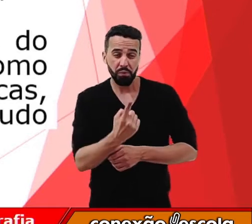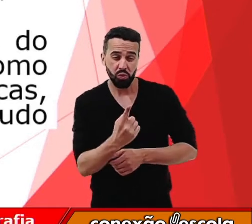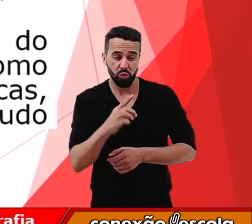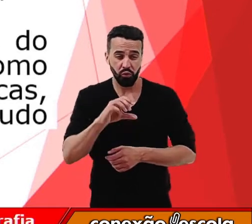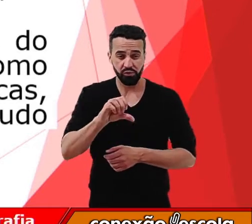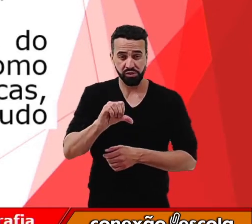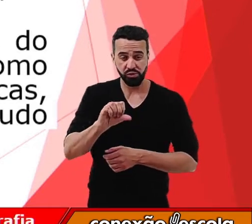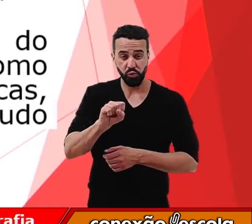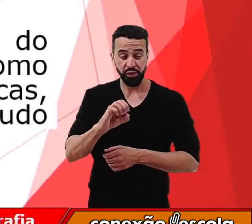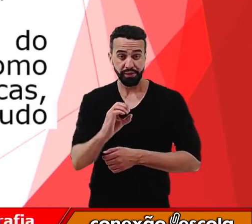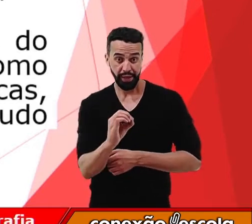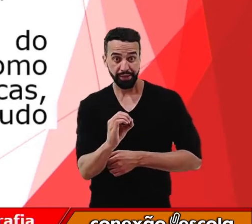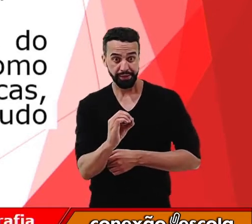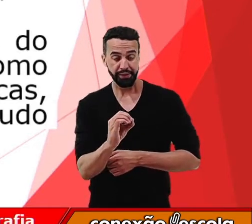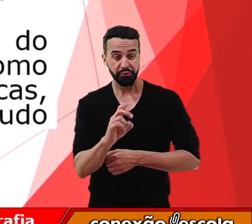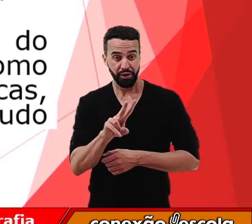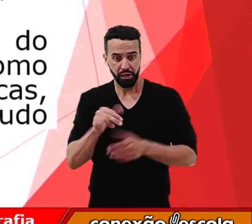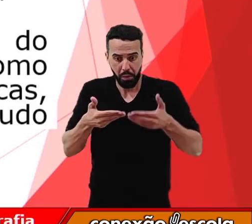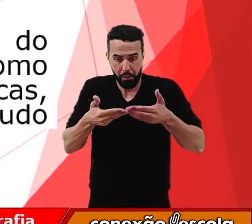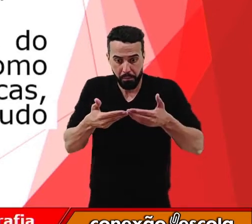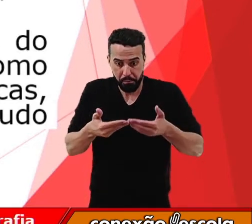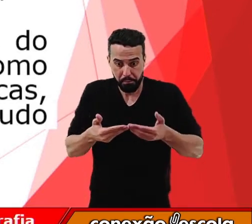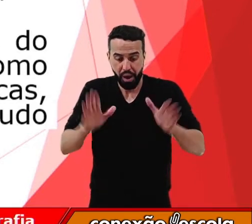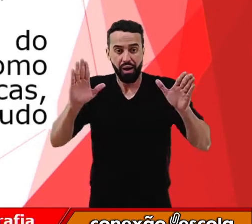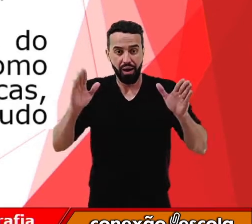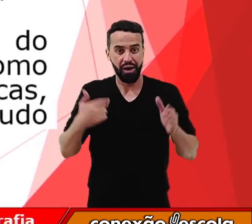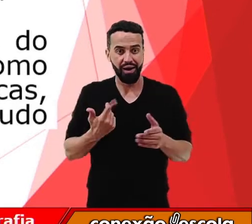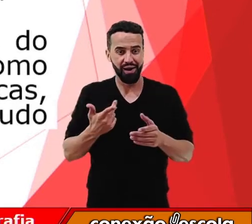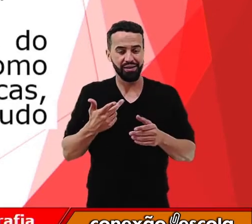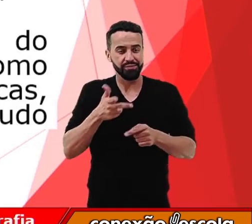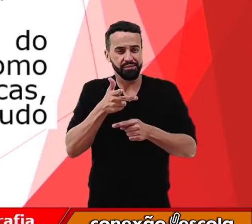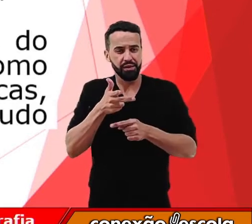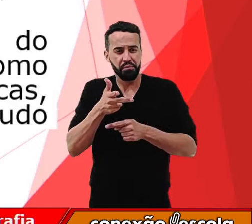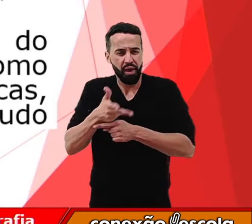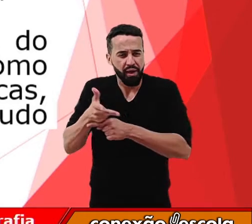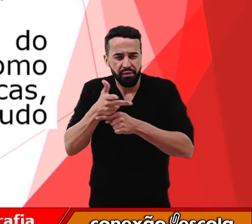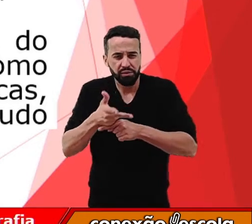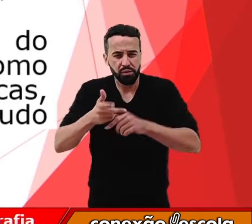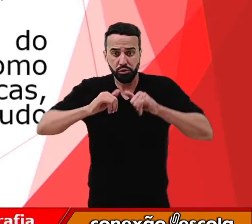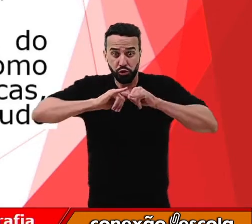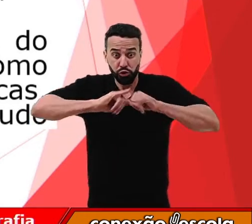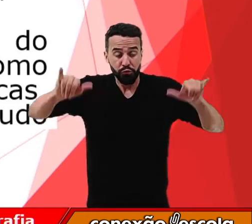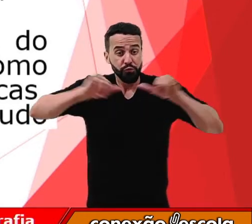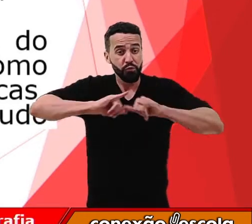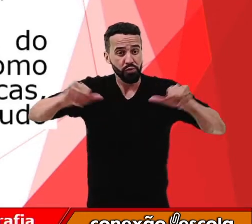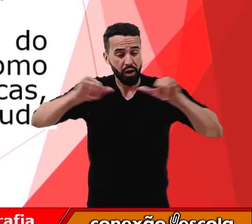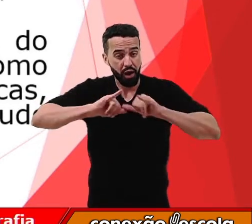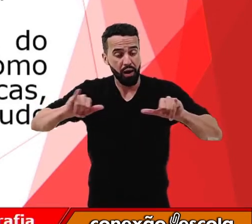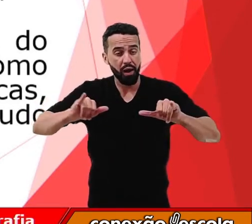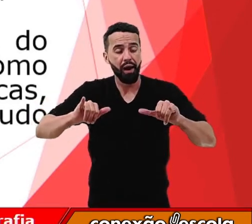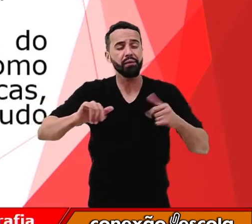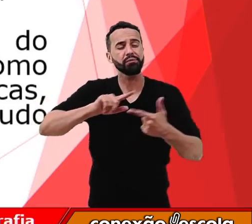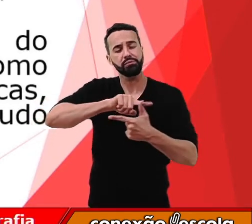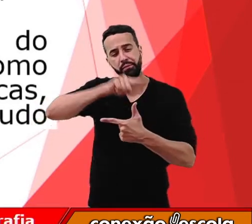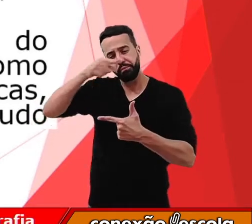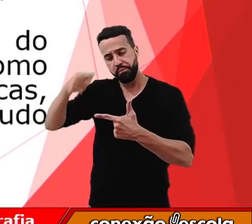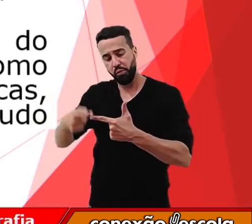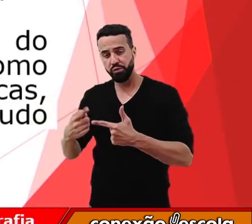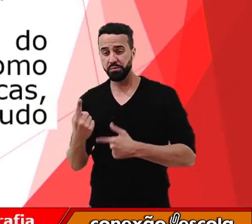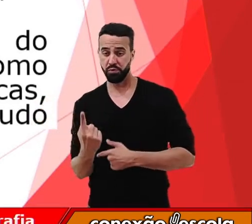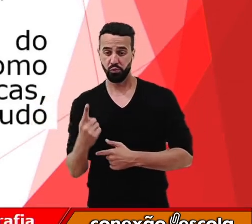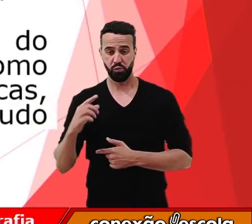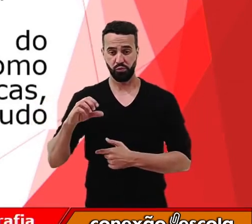difundido pela imprensa daquela época. Alguns estudiosos apontam que apenas nos anos 90, com a revolução